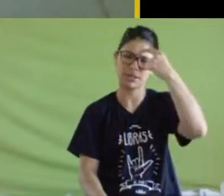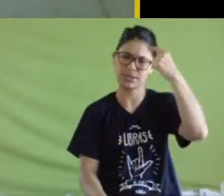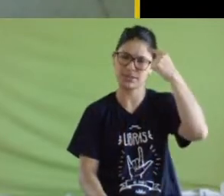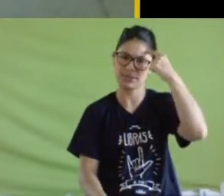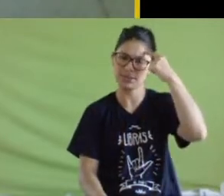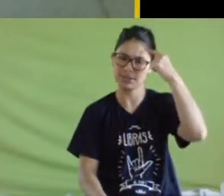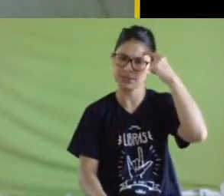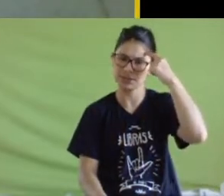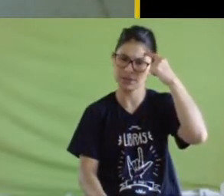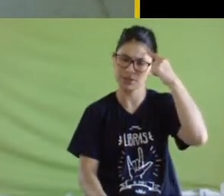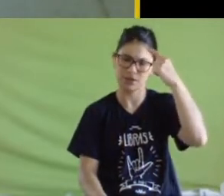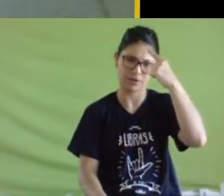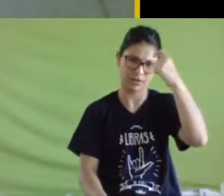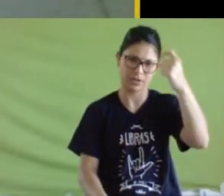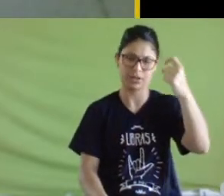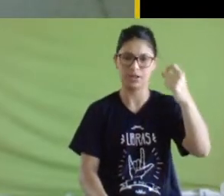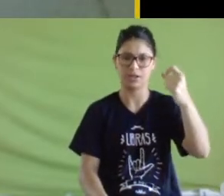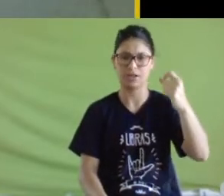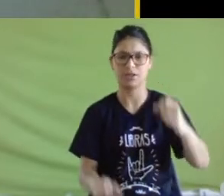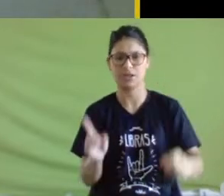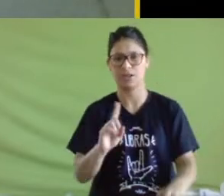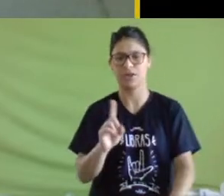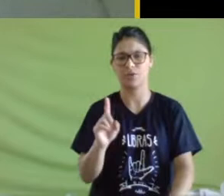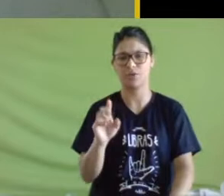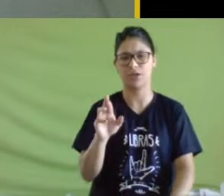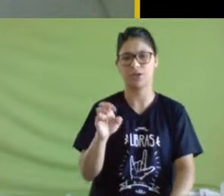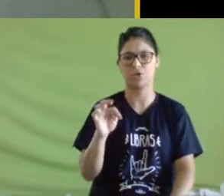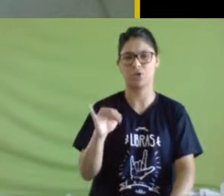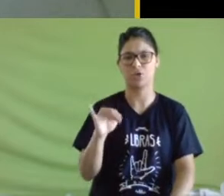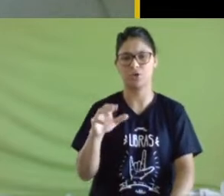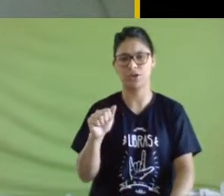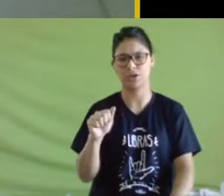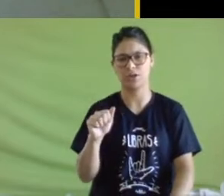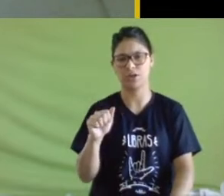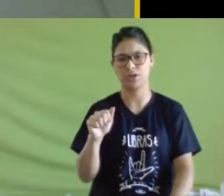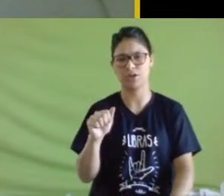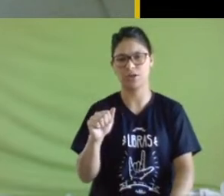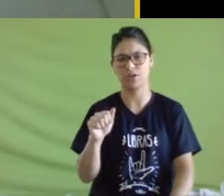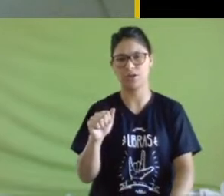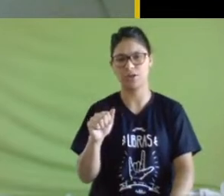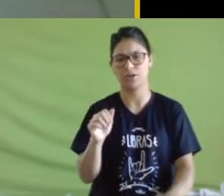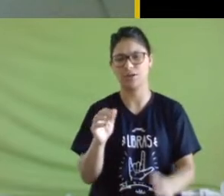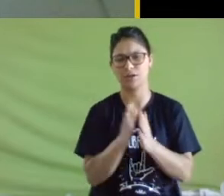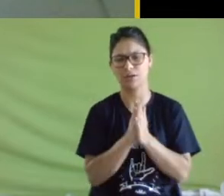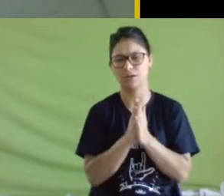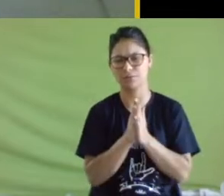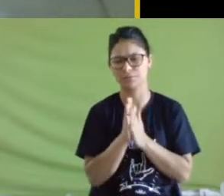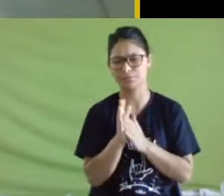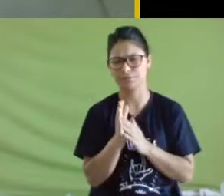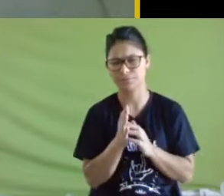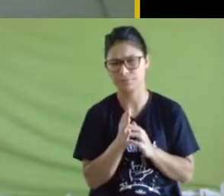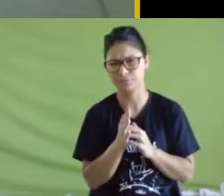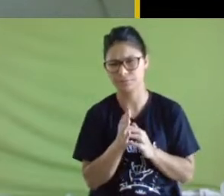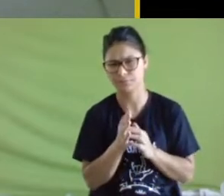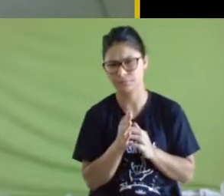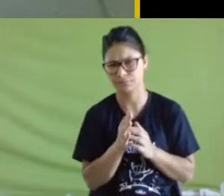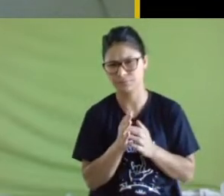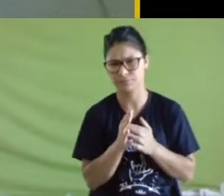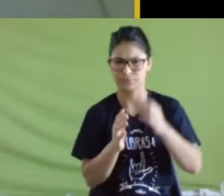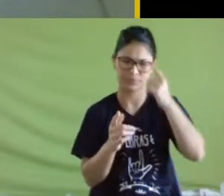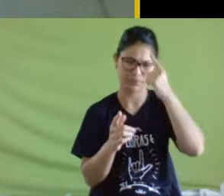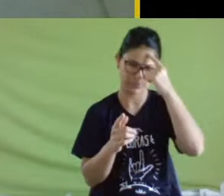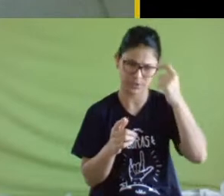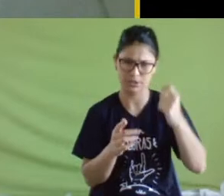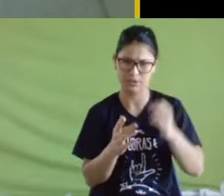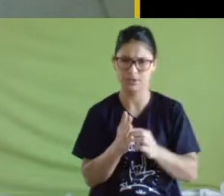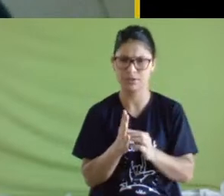gosto de ressaltar, mas é uma invenção não retórica, a invenção romântica não é uma invenção retórica, é uma invenção modernosa, como eu